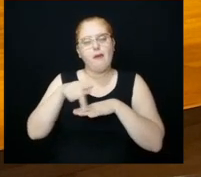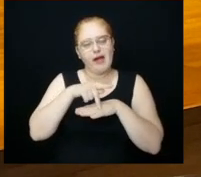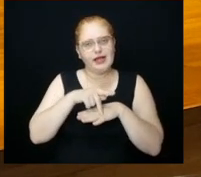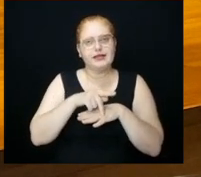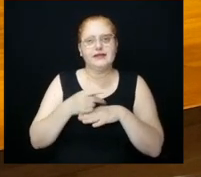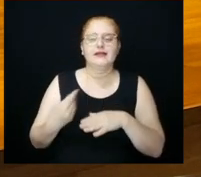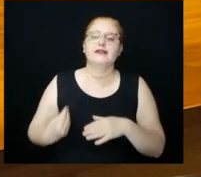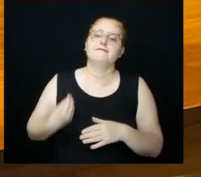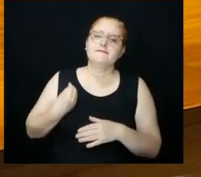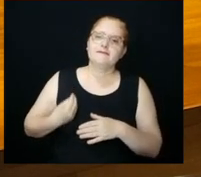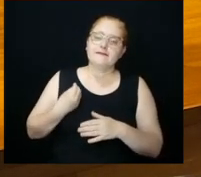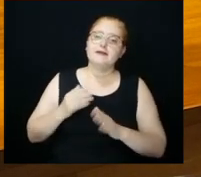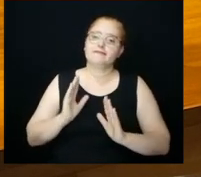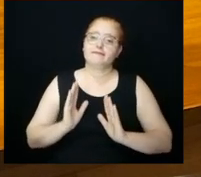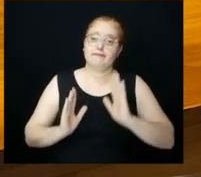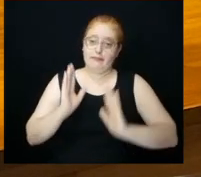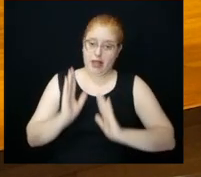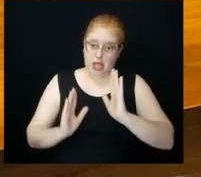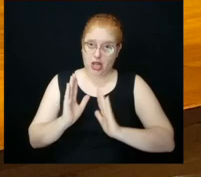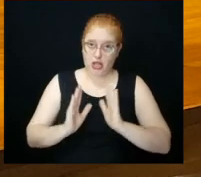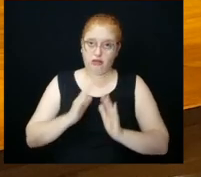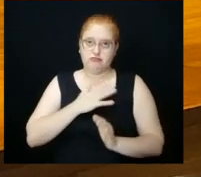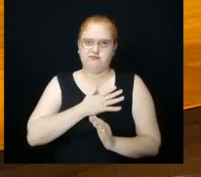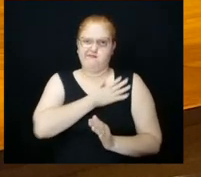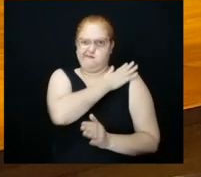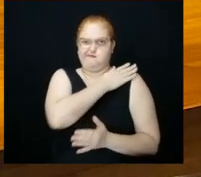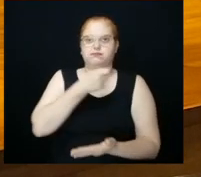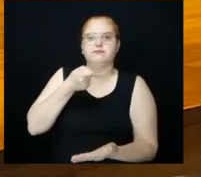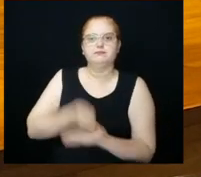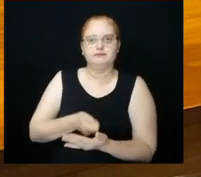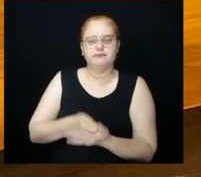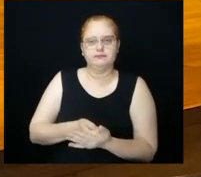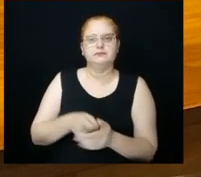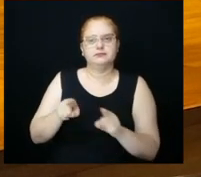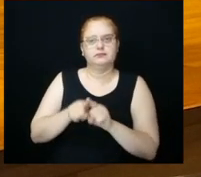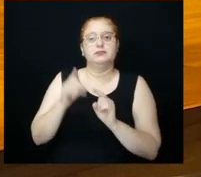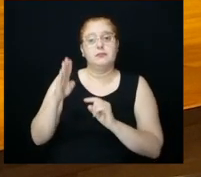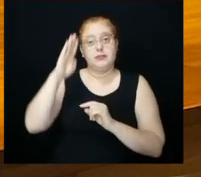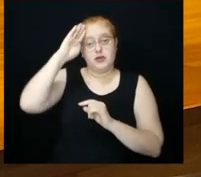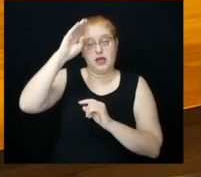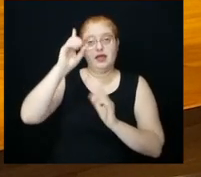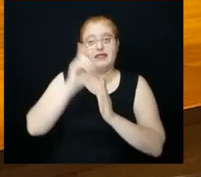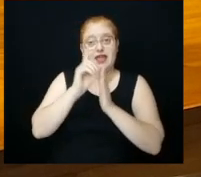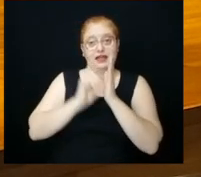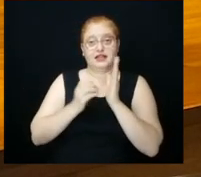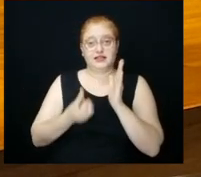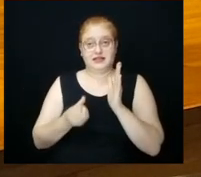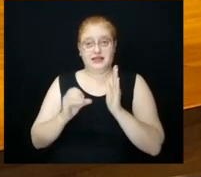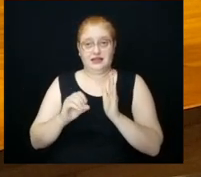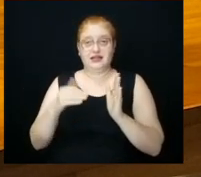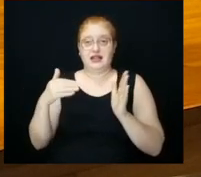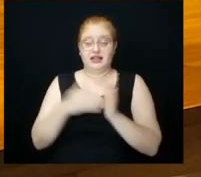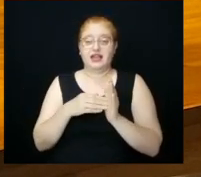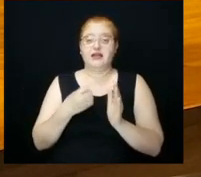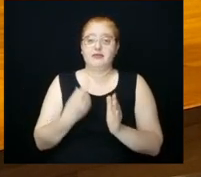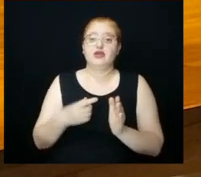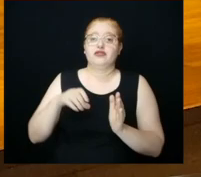e viveram um período da ditadura militar também, principalmente da década de 60 até